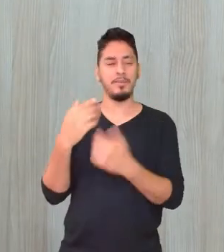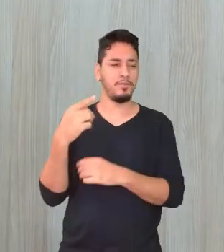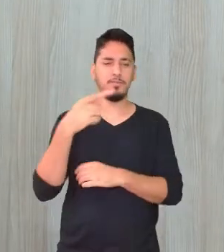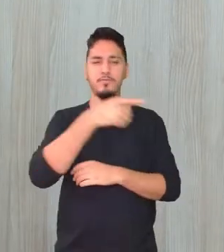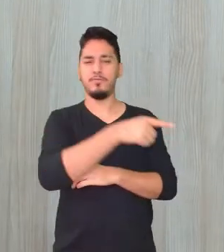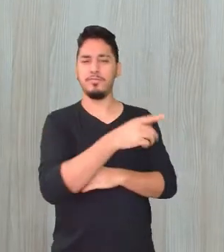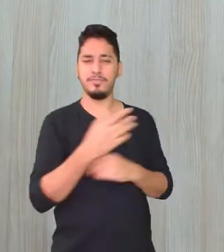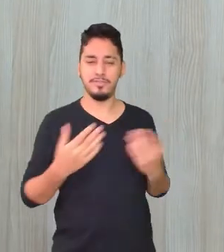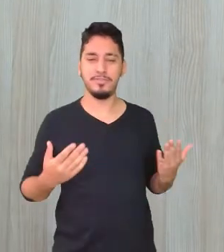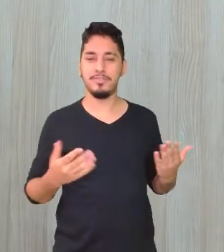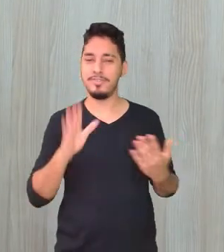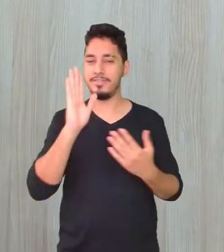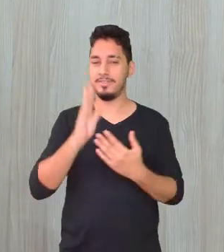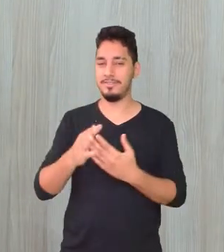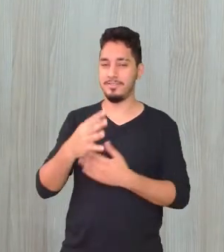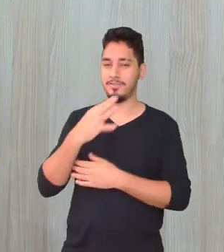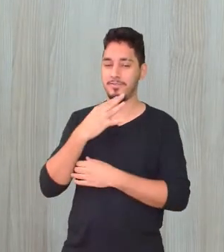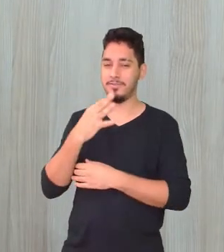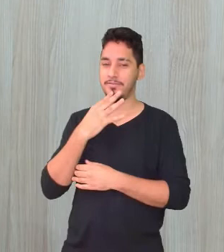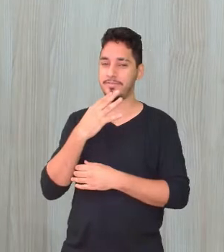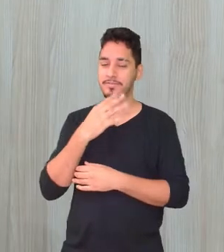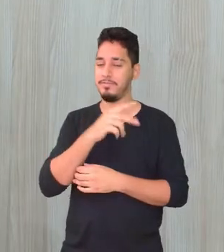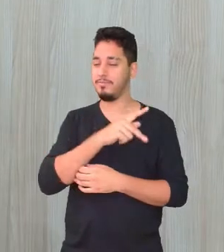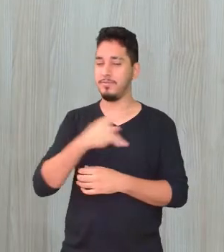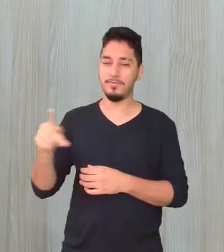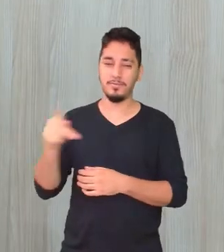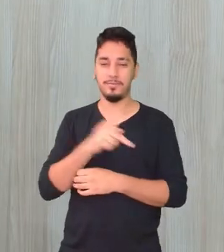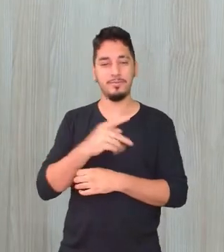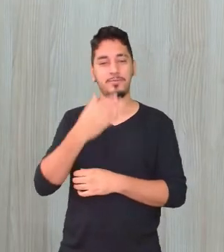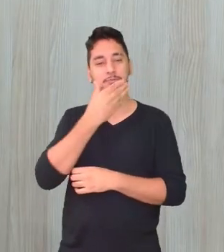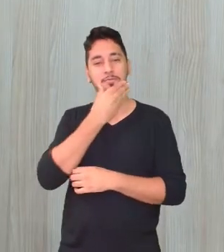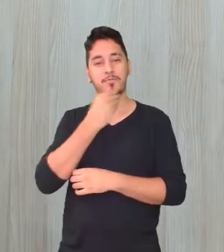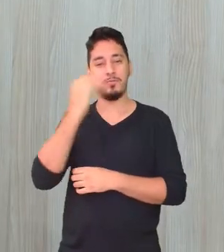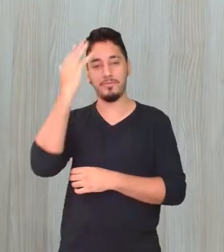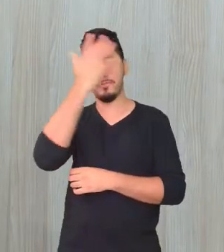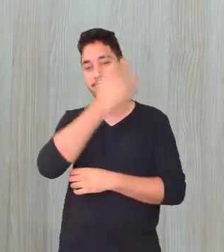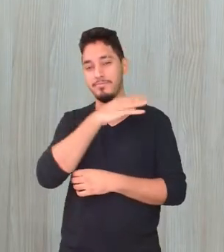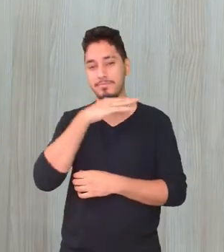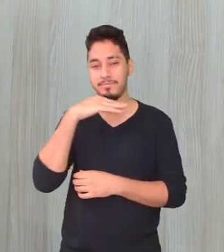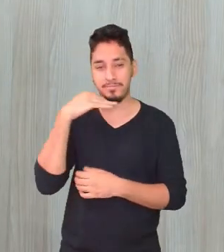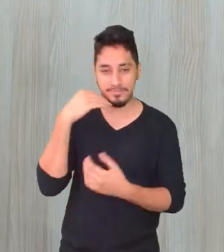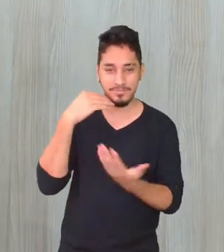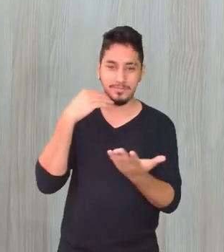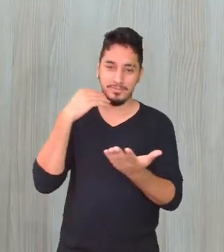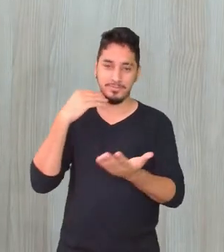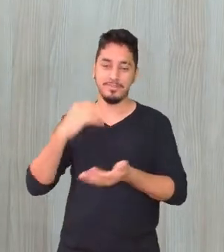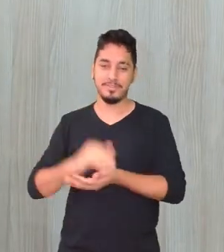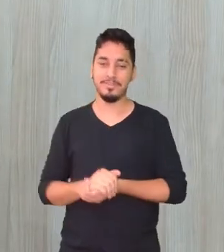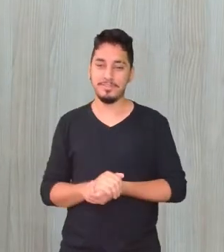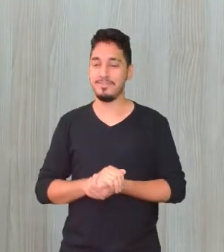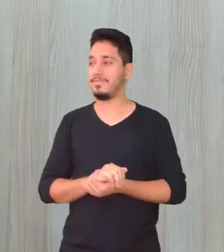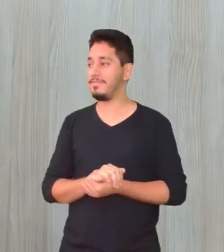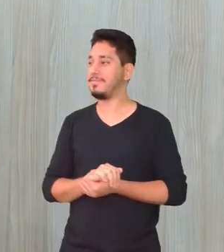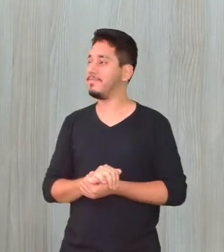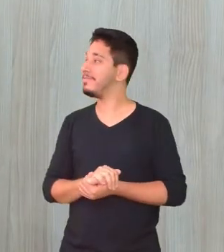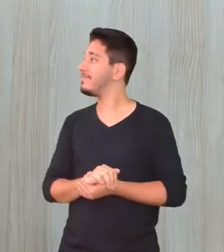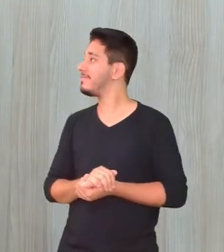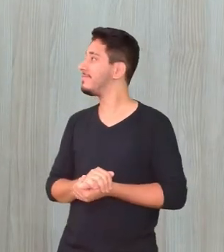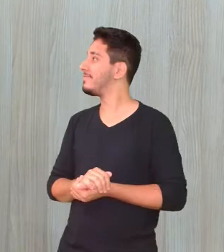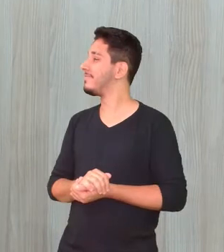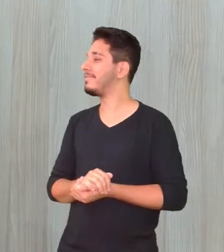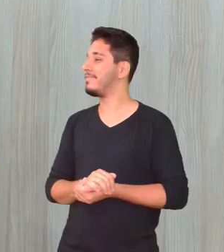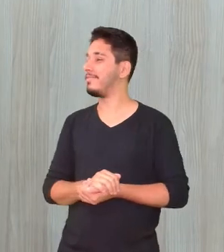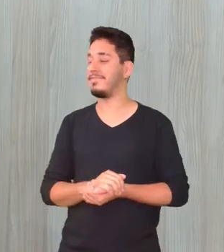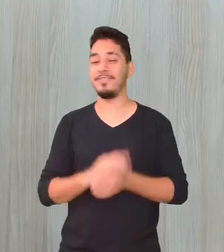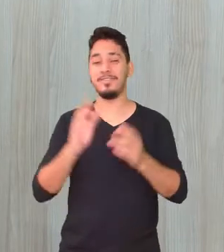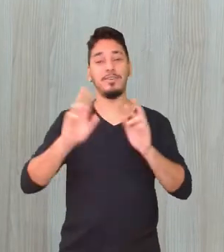senhora. Já me conhece, né? Professor Gilson Soares, o rapaz do rostinho lindo.